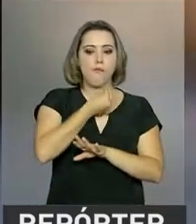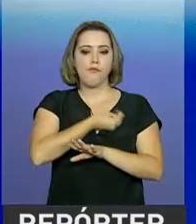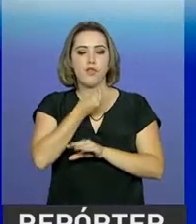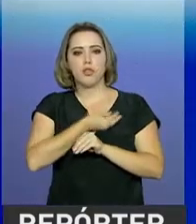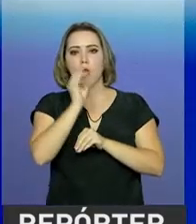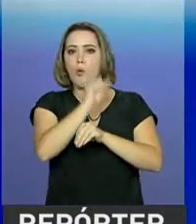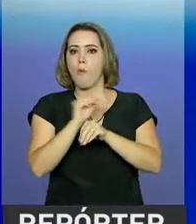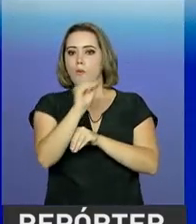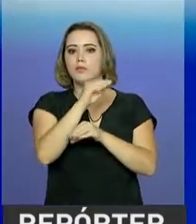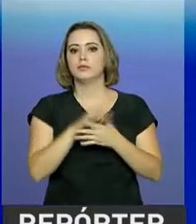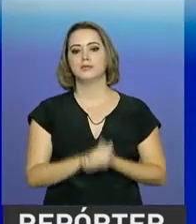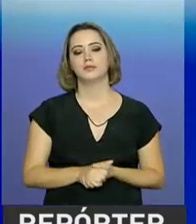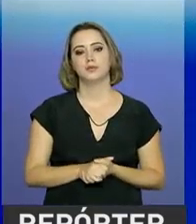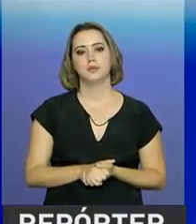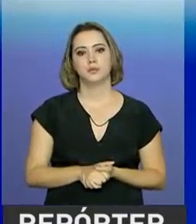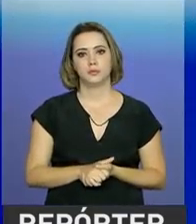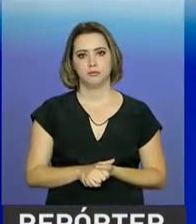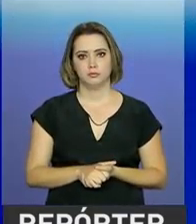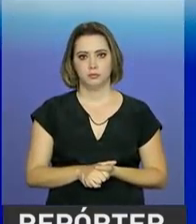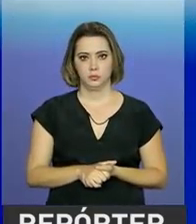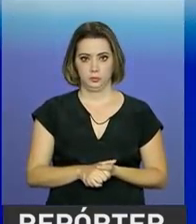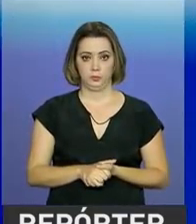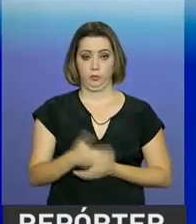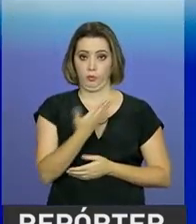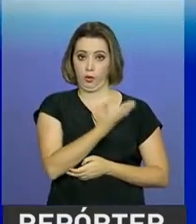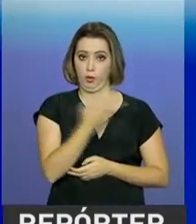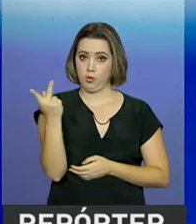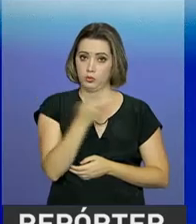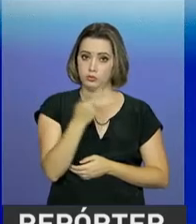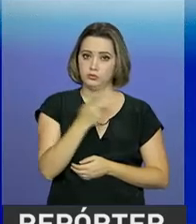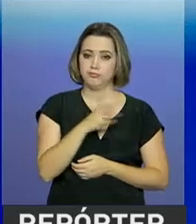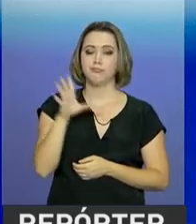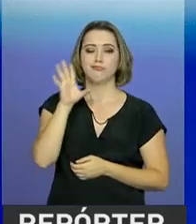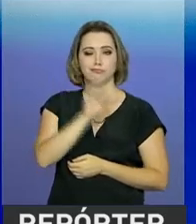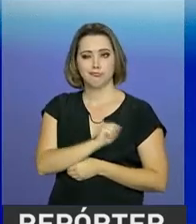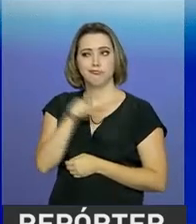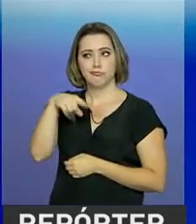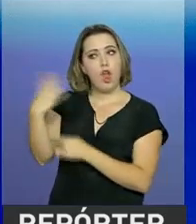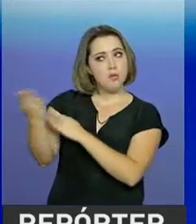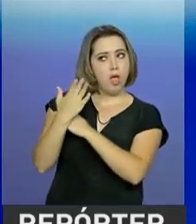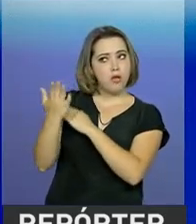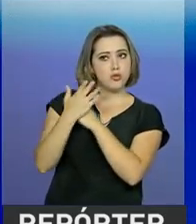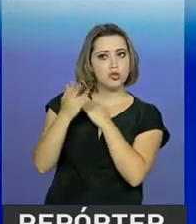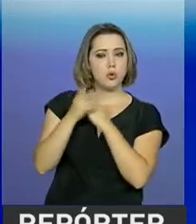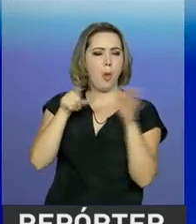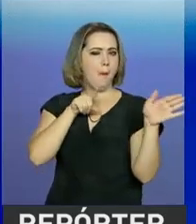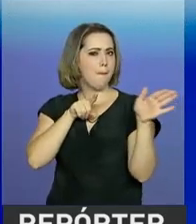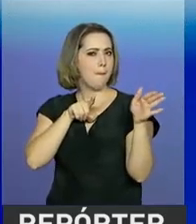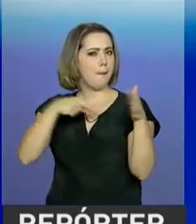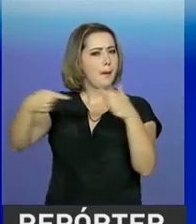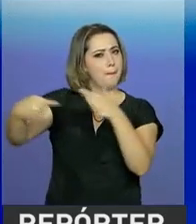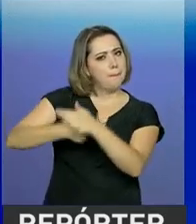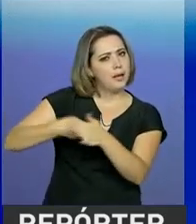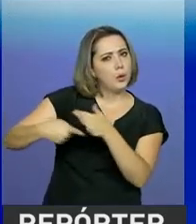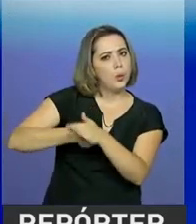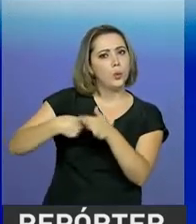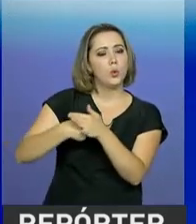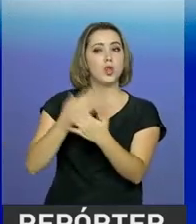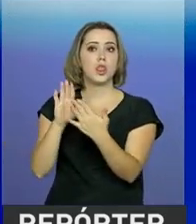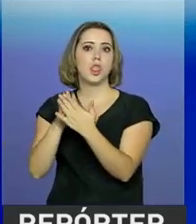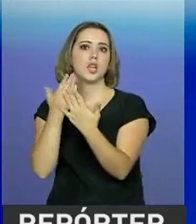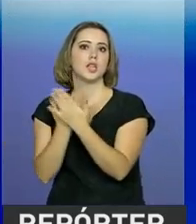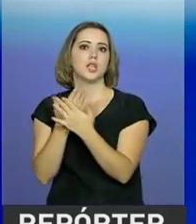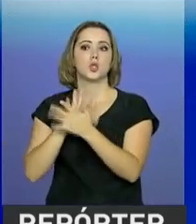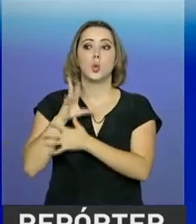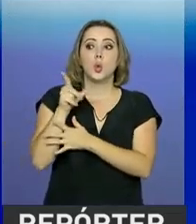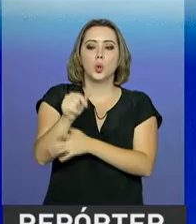é porque eles são importantes e ajudam pergunta da escola como eu todos os dias